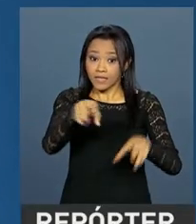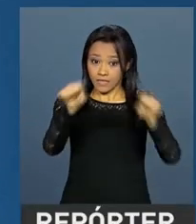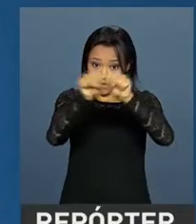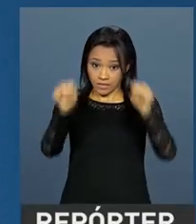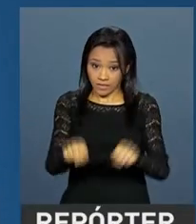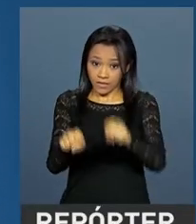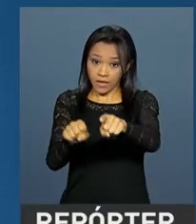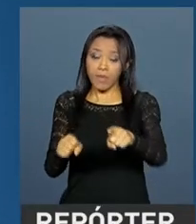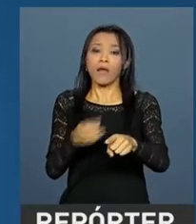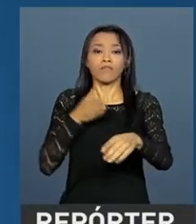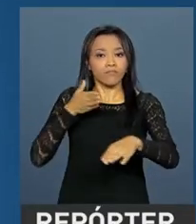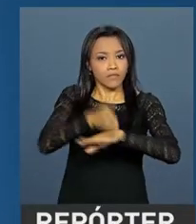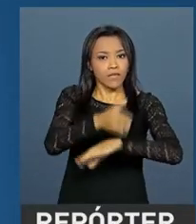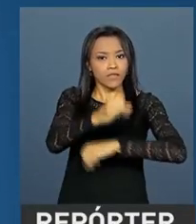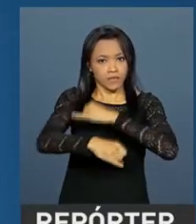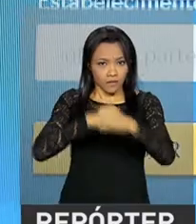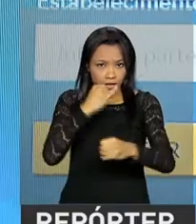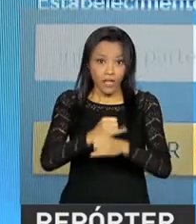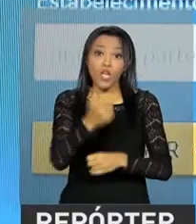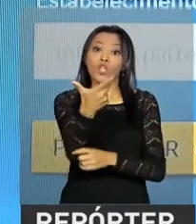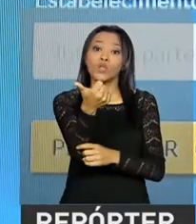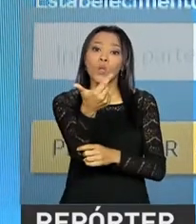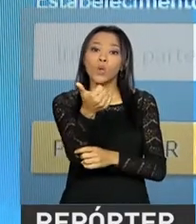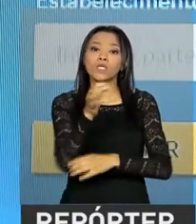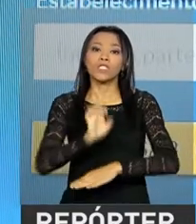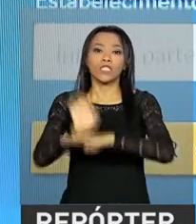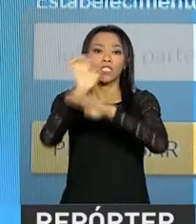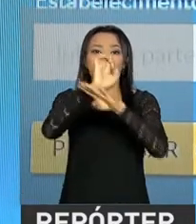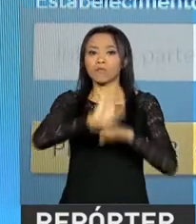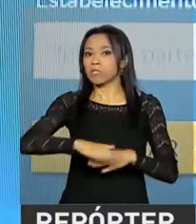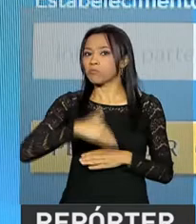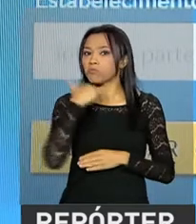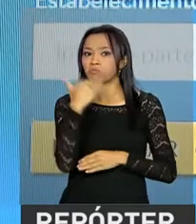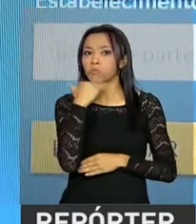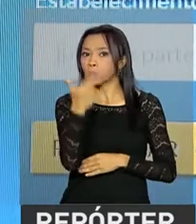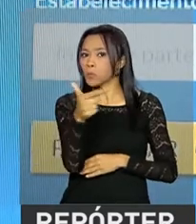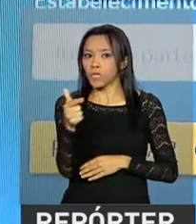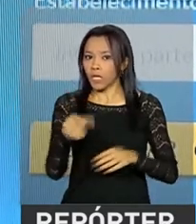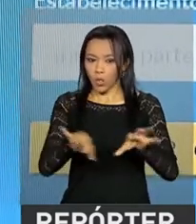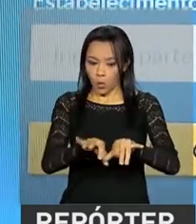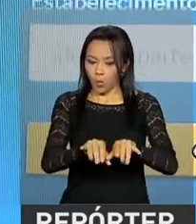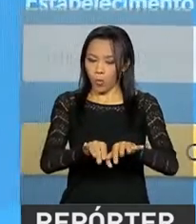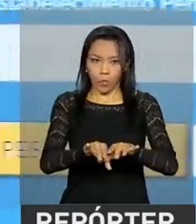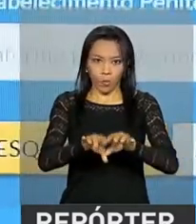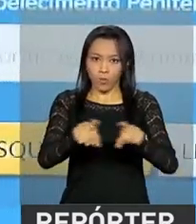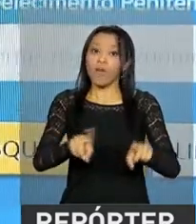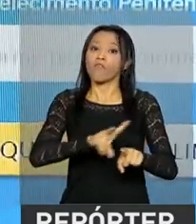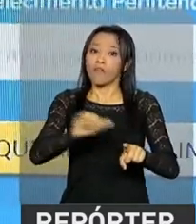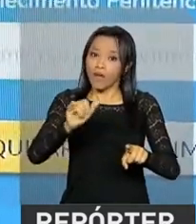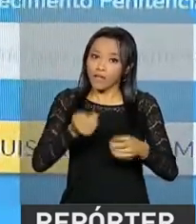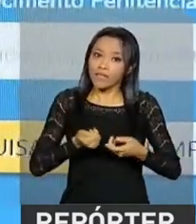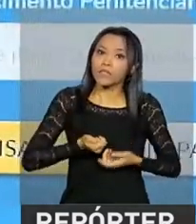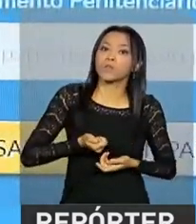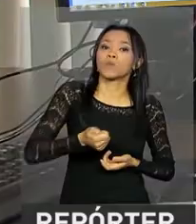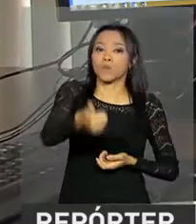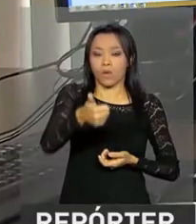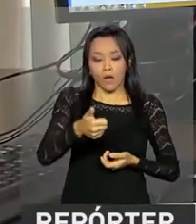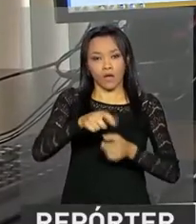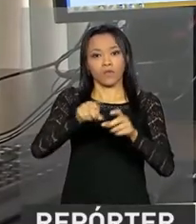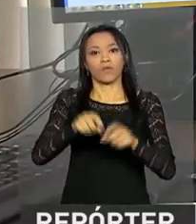acessado pela internet. 12 estados que não possuem computador vão receber doações de 1.028